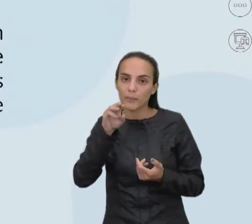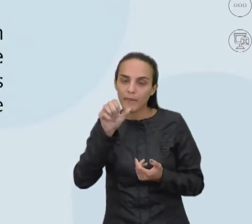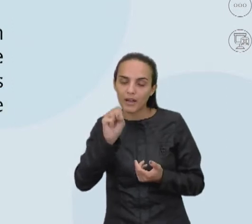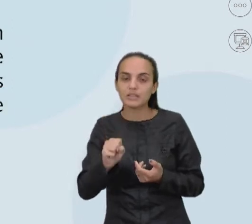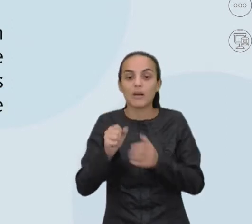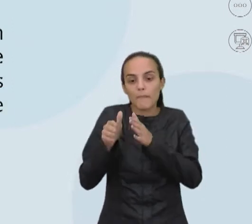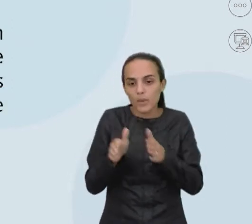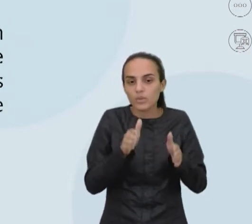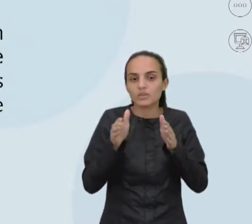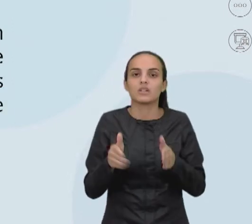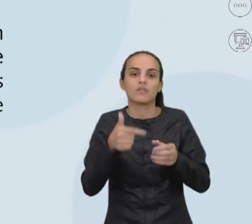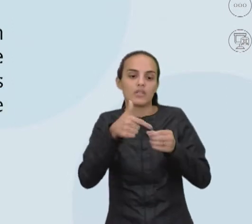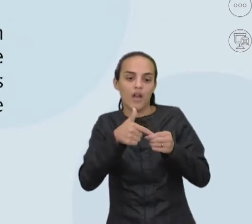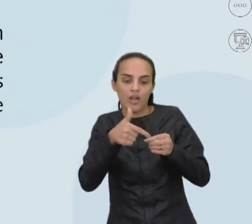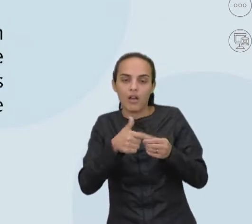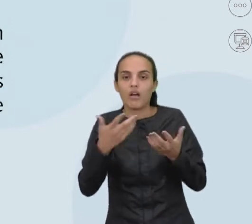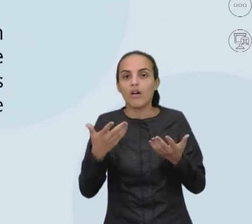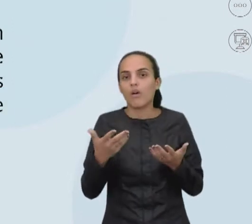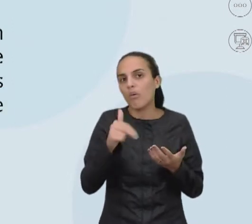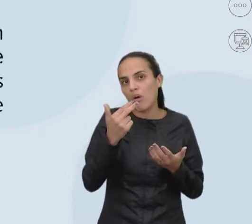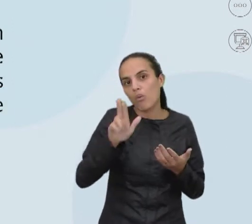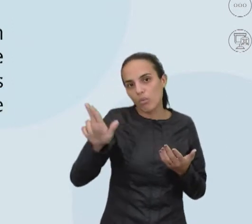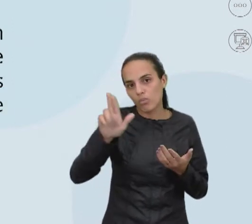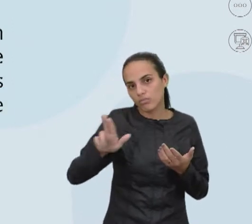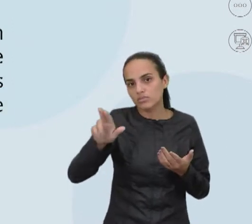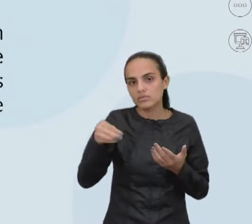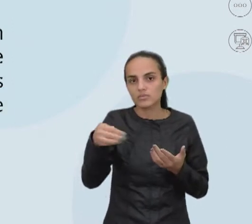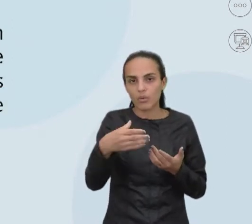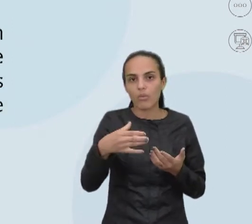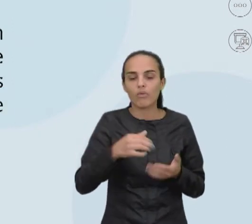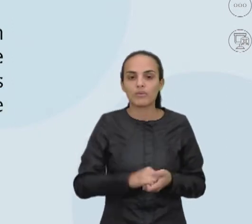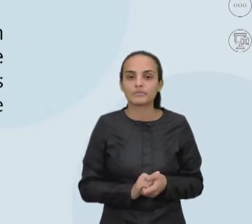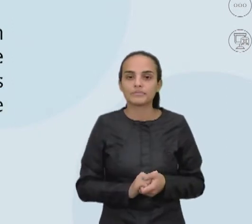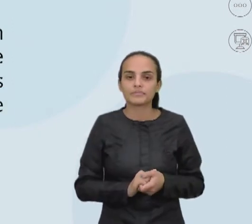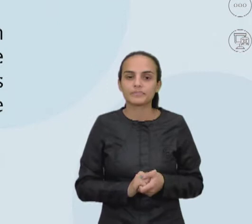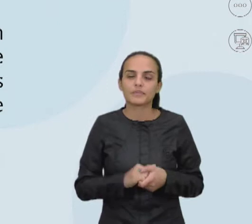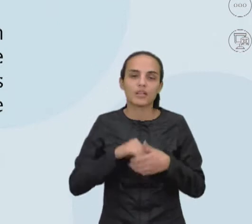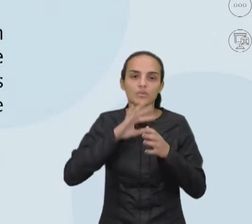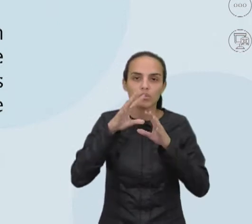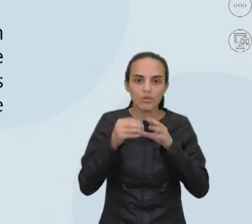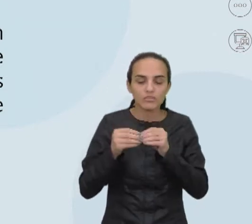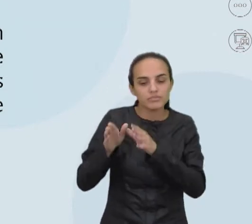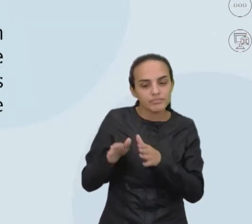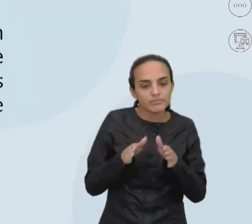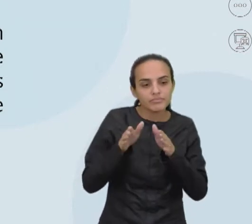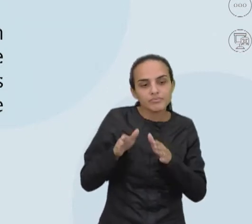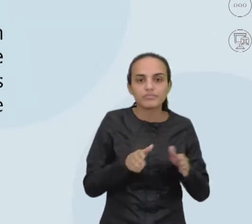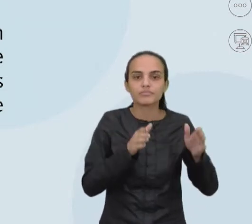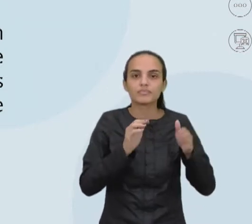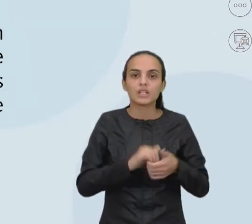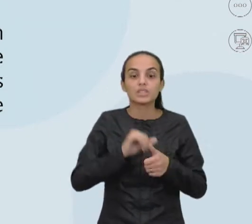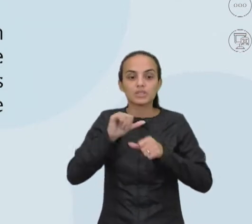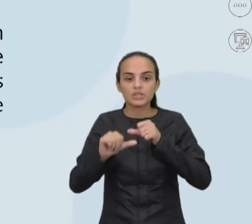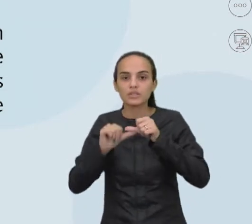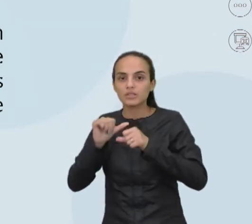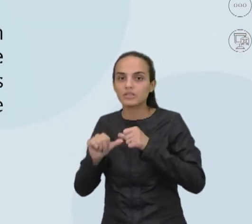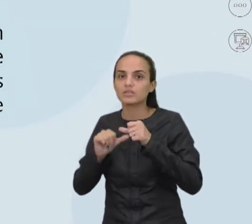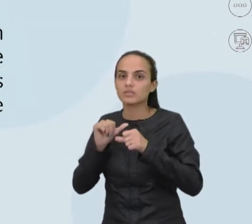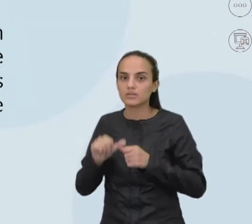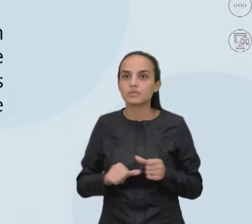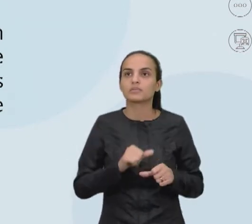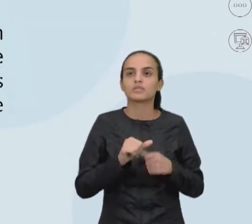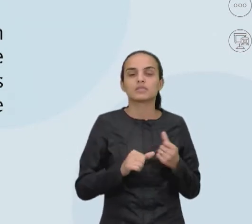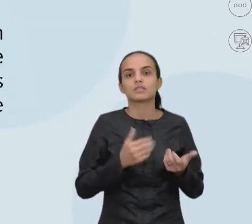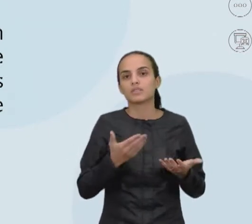de etanol é um uso moderno, porque passa por todo um processo de transformação